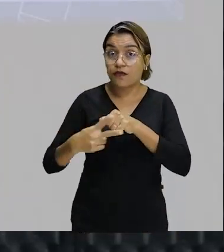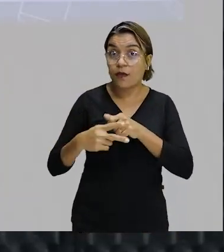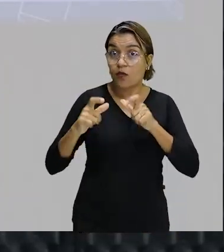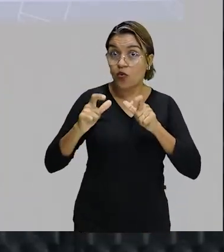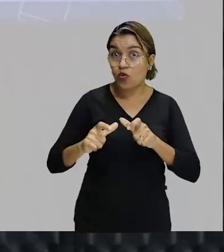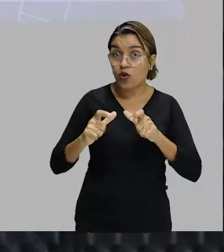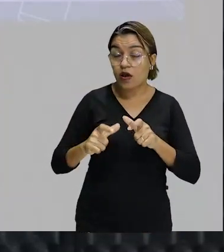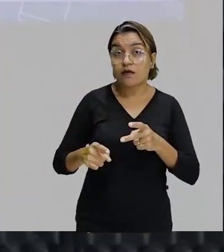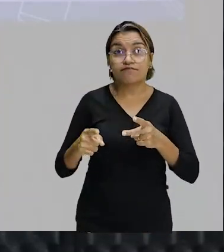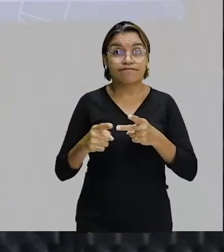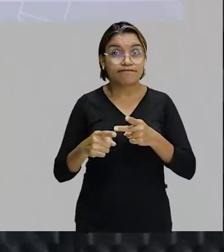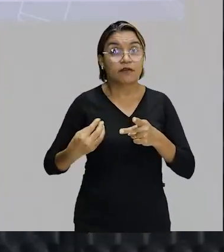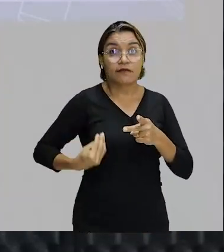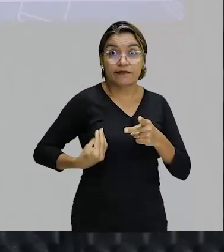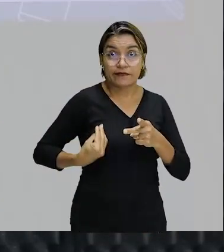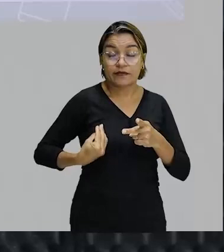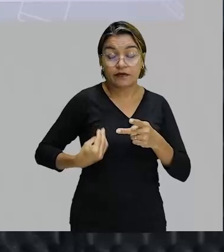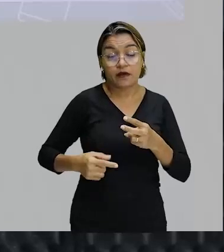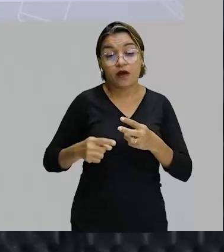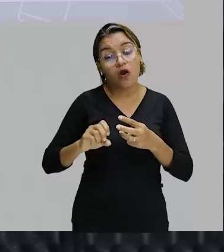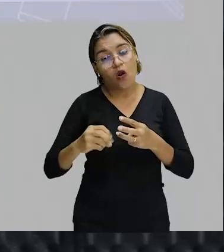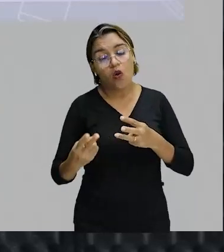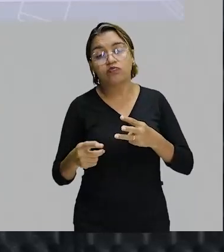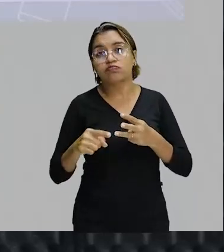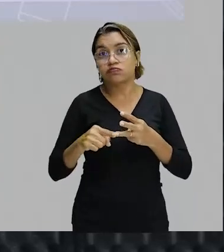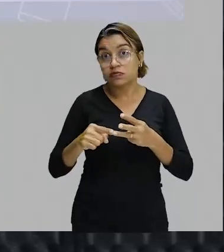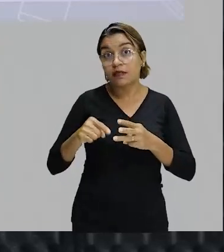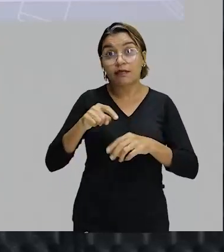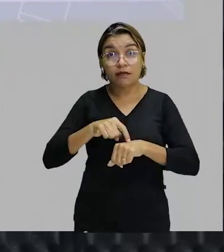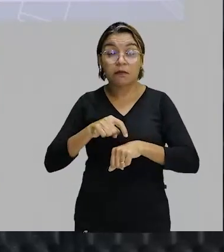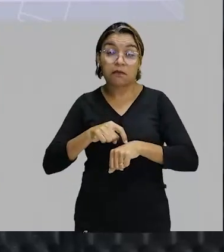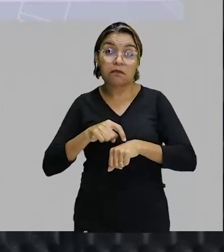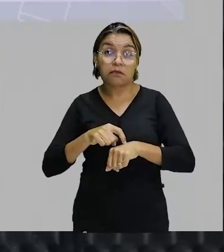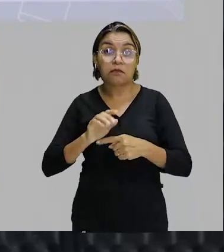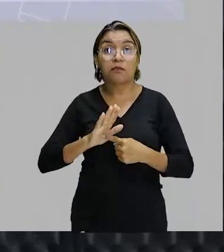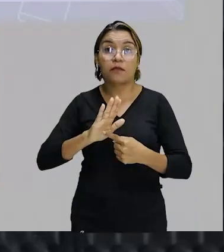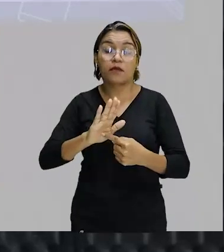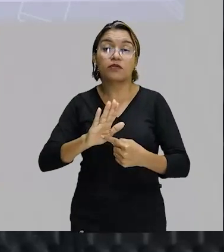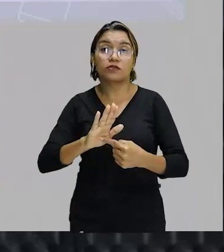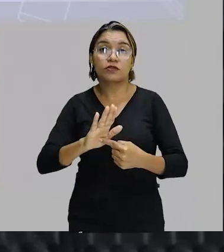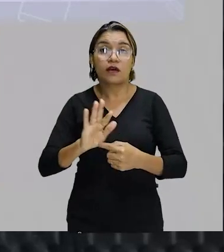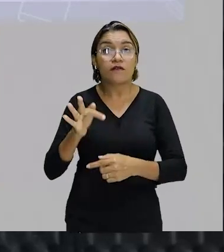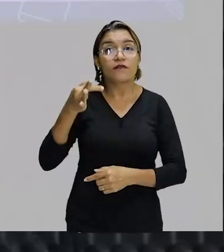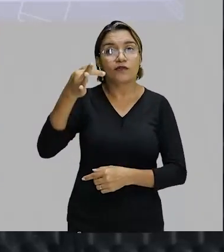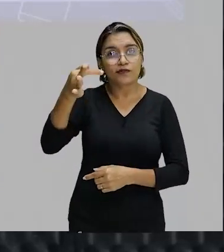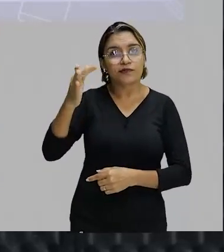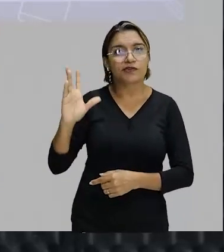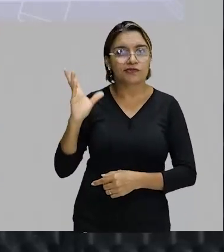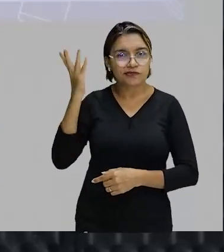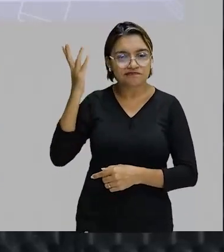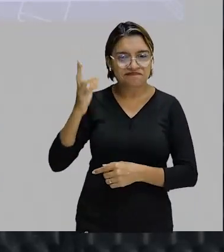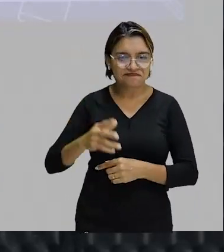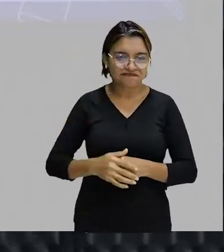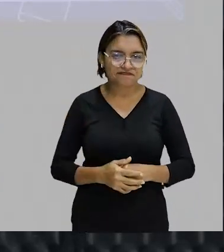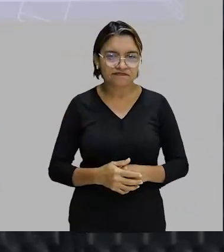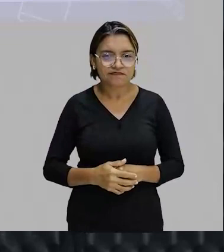lugar, de frequência ou de tempo, para indicar algo que ainda vai